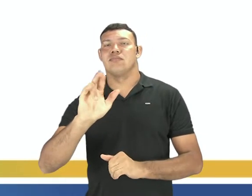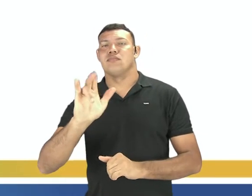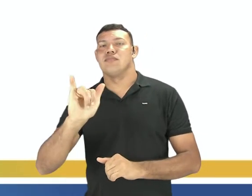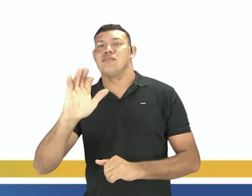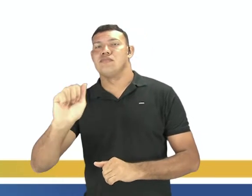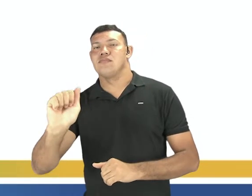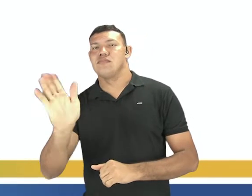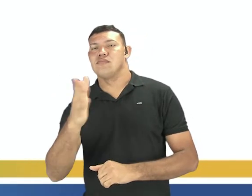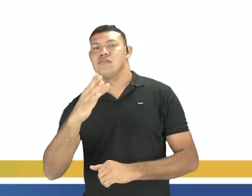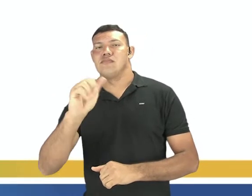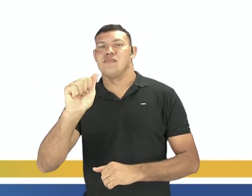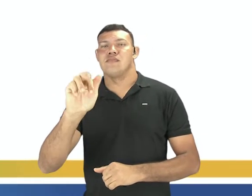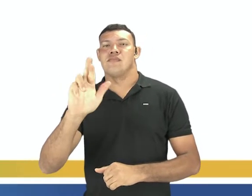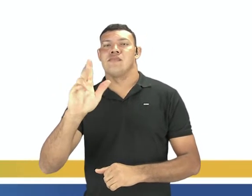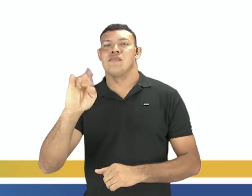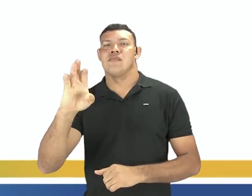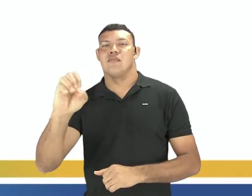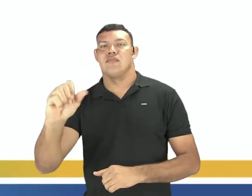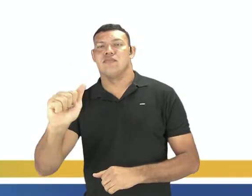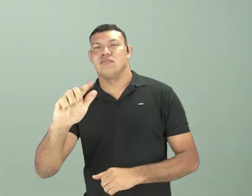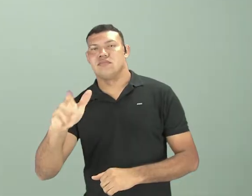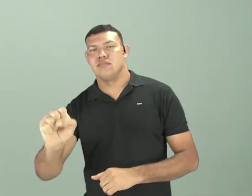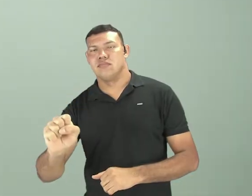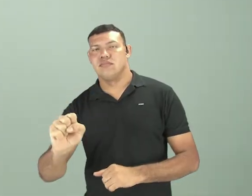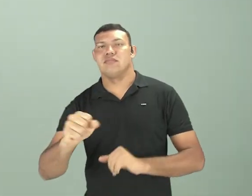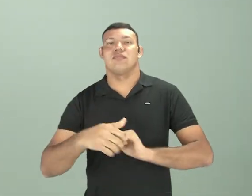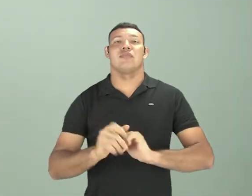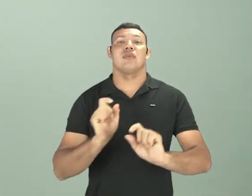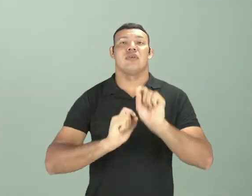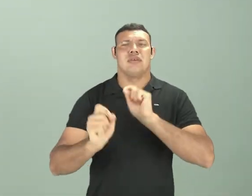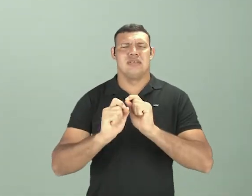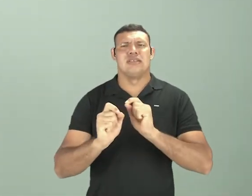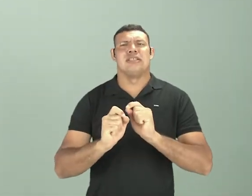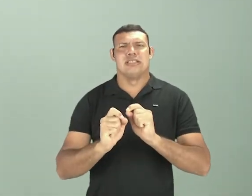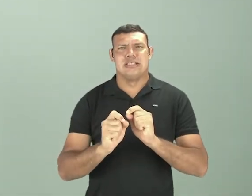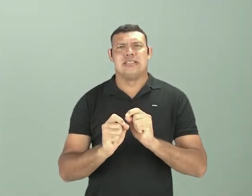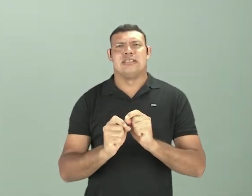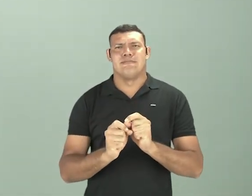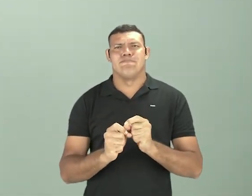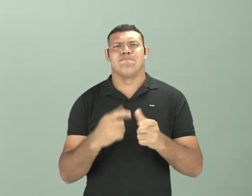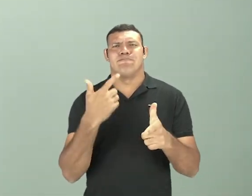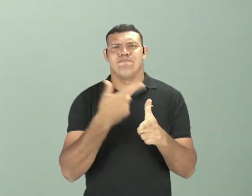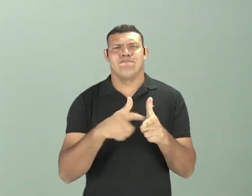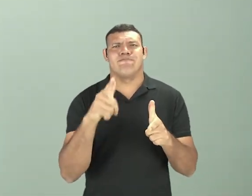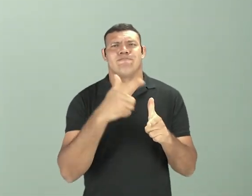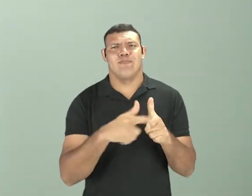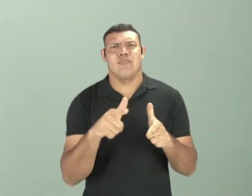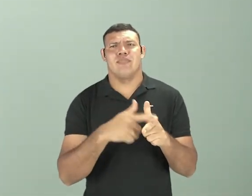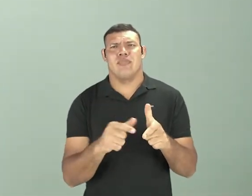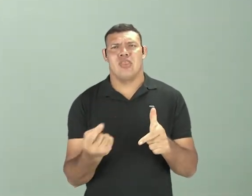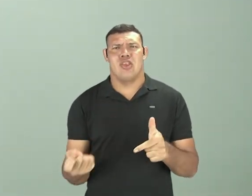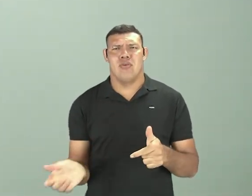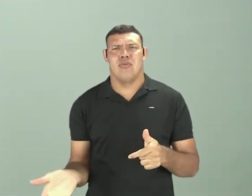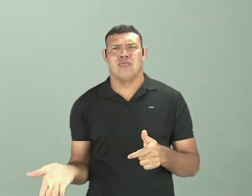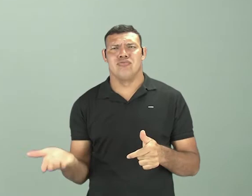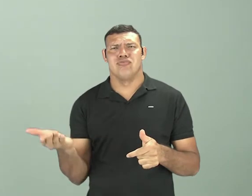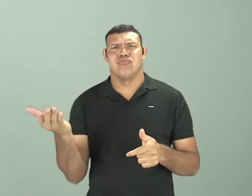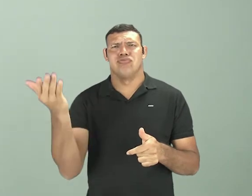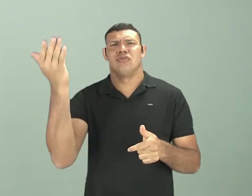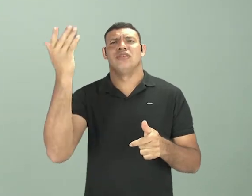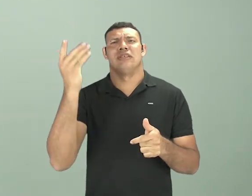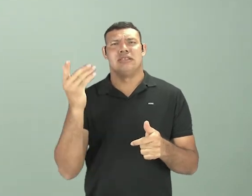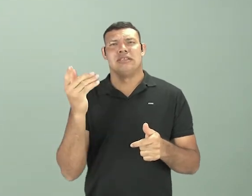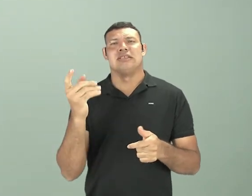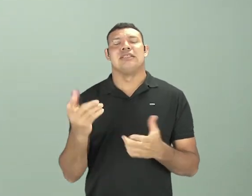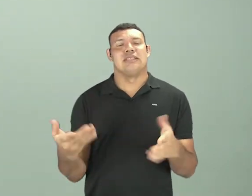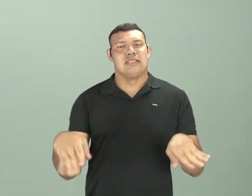que essa reforma, ela causou um grande caos, né? Ela trouxe inflação, o surgimento de empresas fantasma,